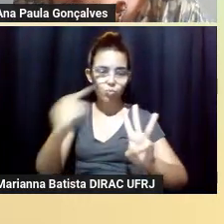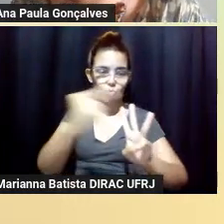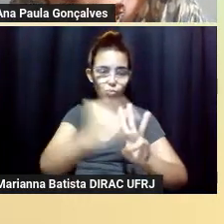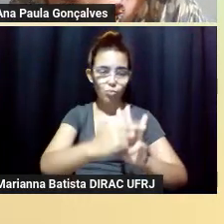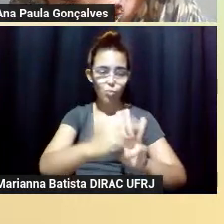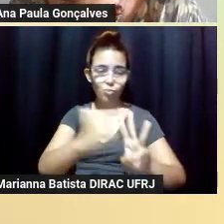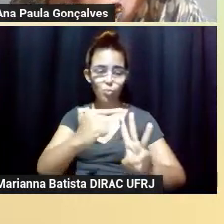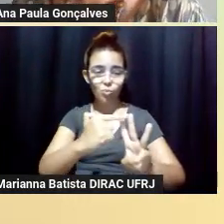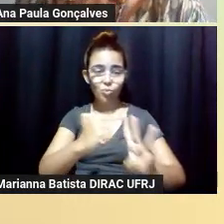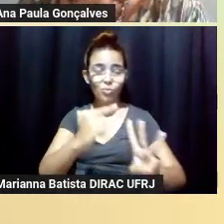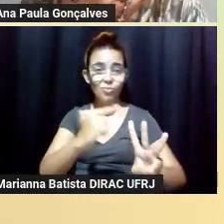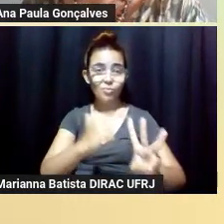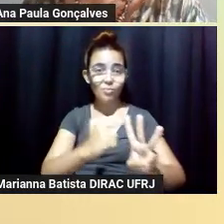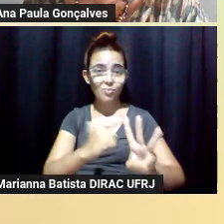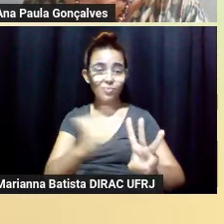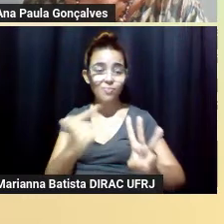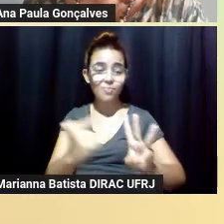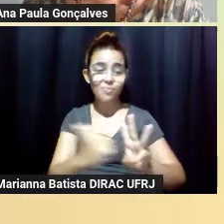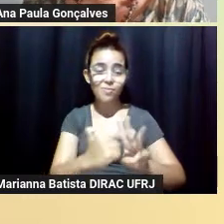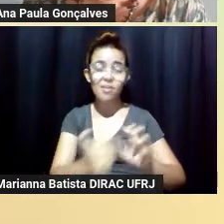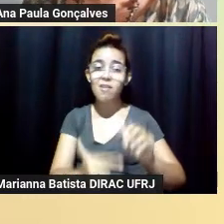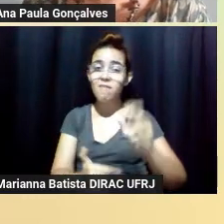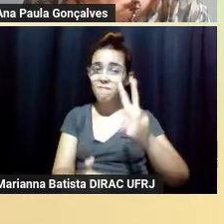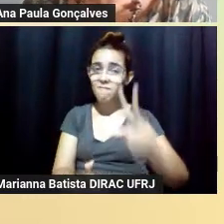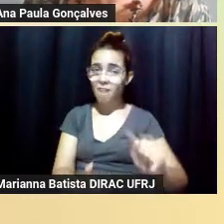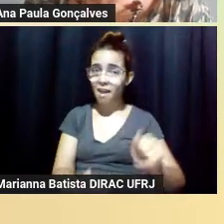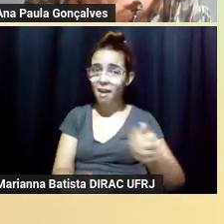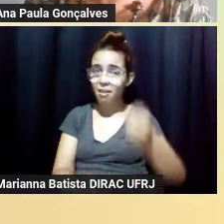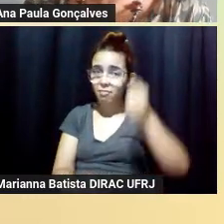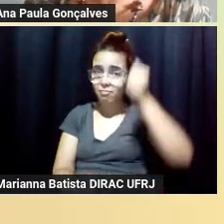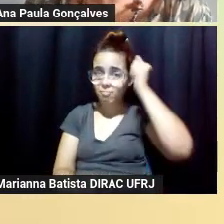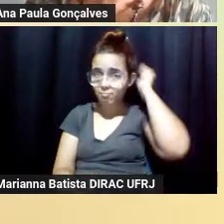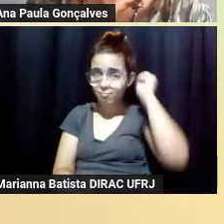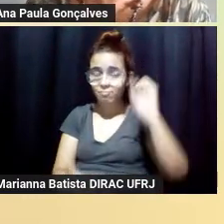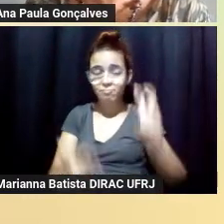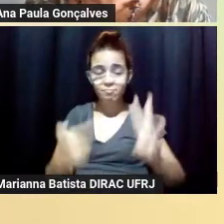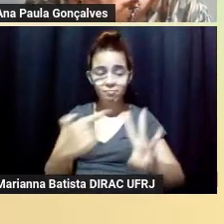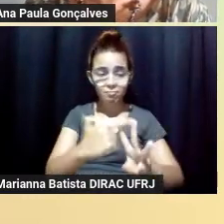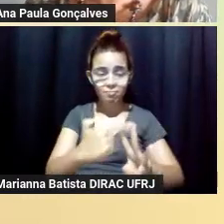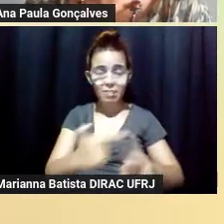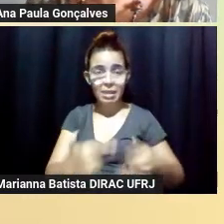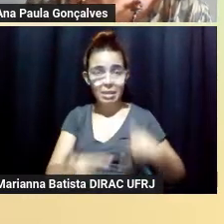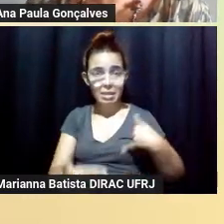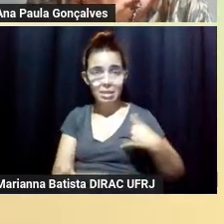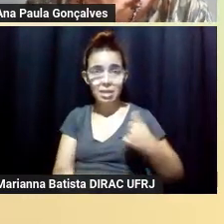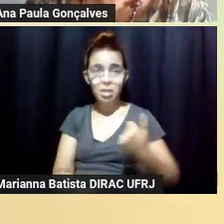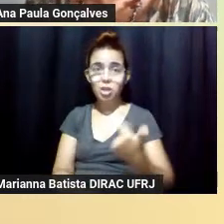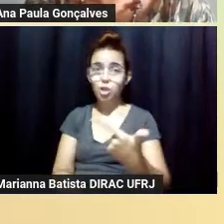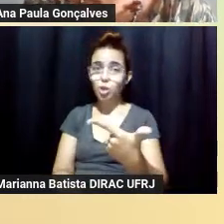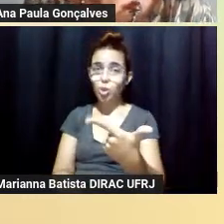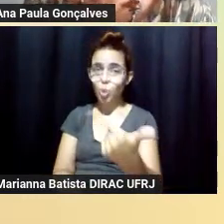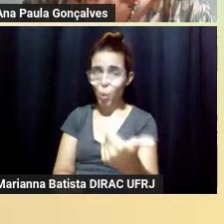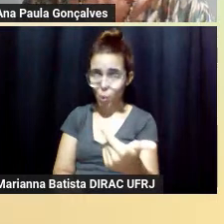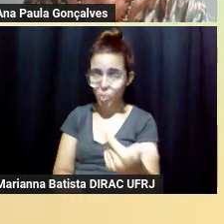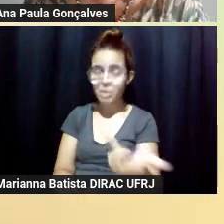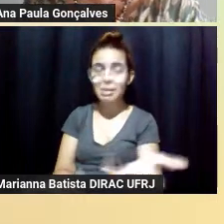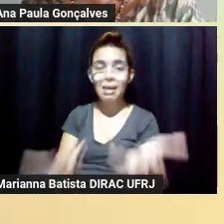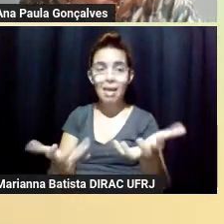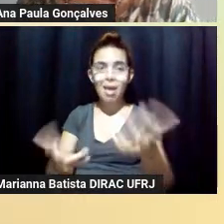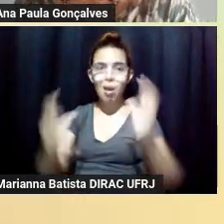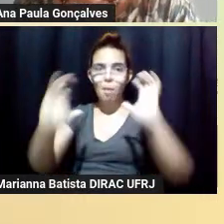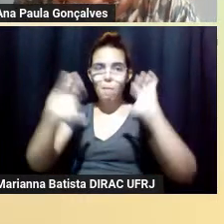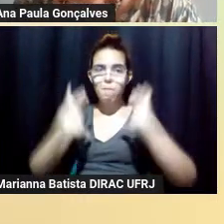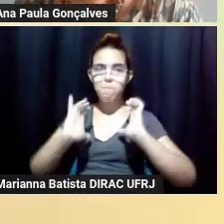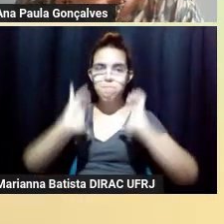fazer vestibular. Samuel tem 12 anos, está no sétimo ano, quer ser jogador de basquete, está ficando grandão.